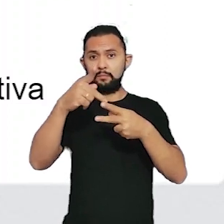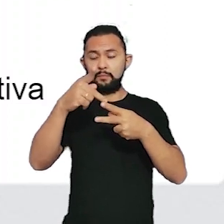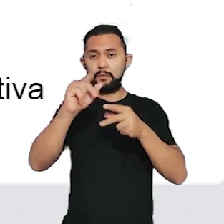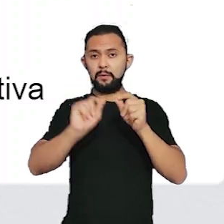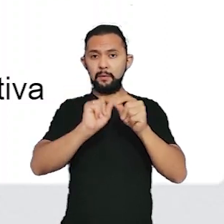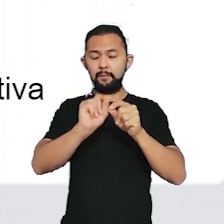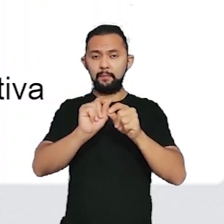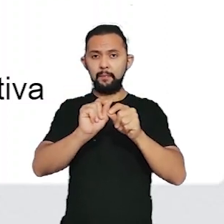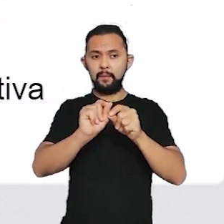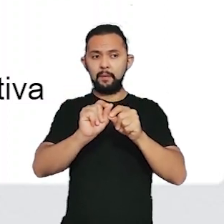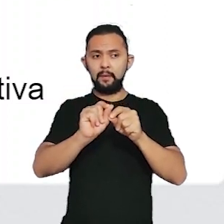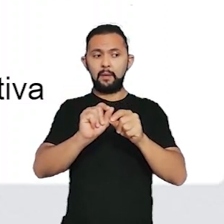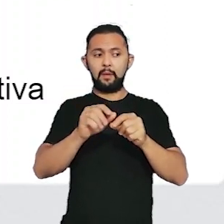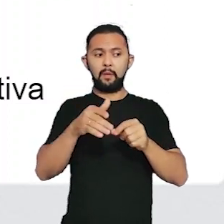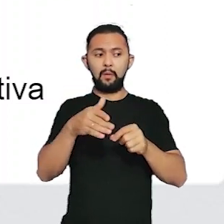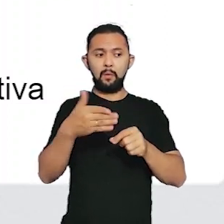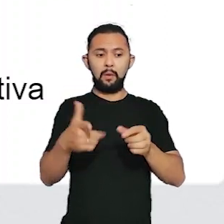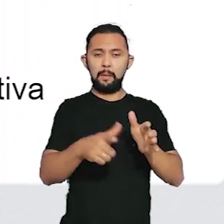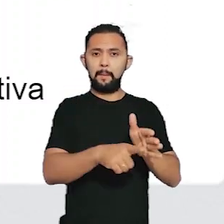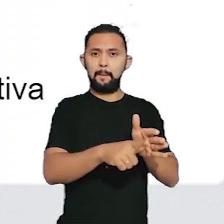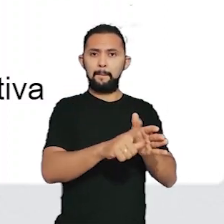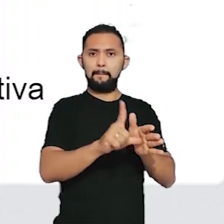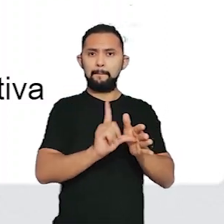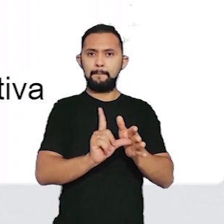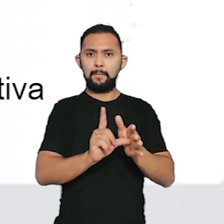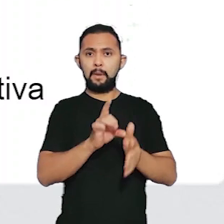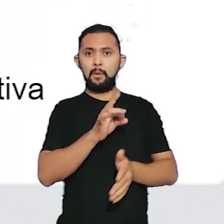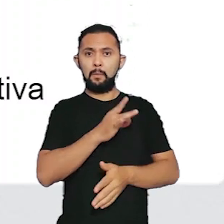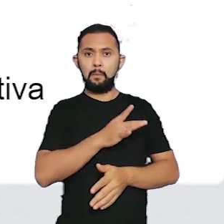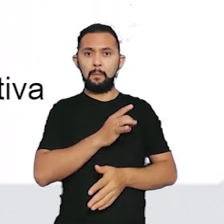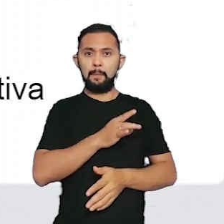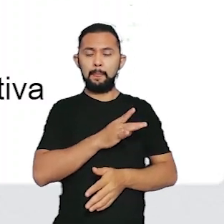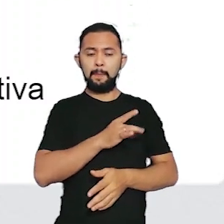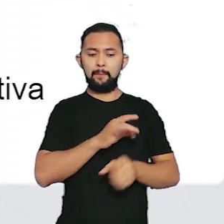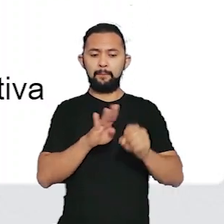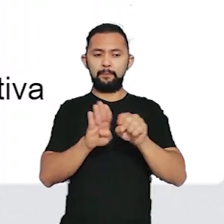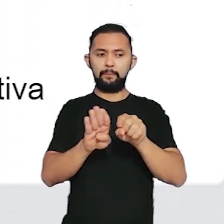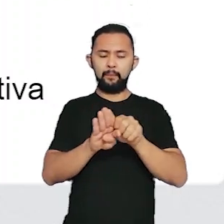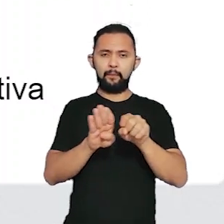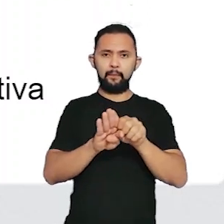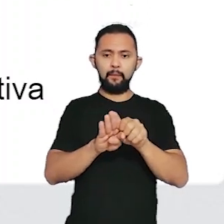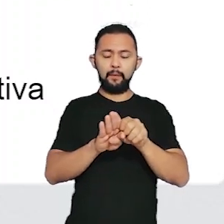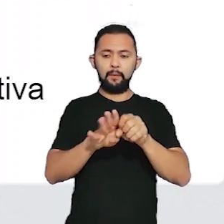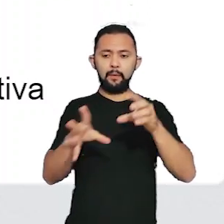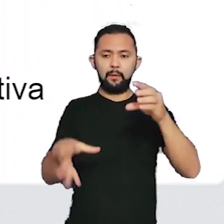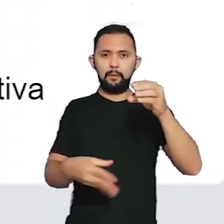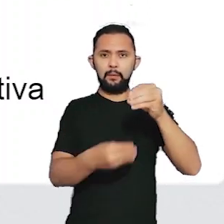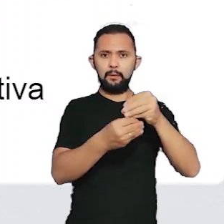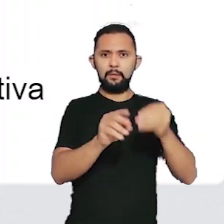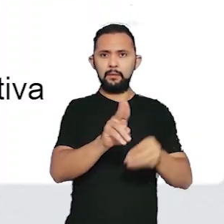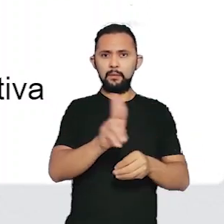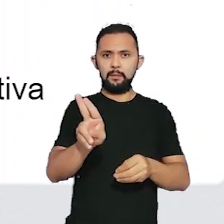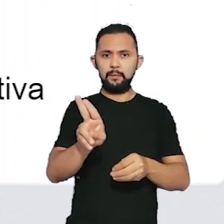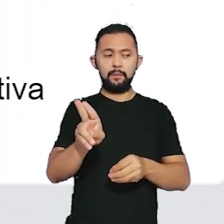não. Observa qual é a palavra que tem antes. É o medo, substantivo medo, tá? Então, é um complemento nominal. Então,